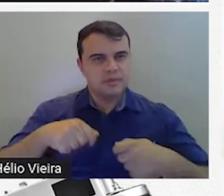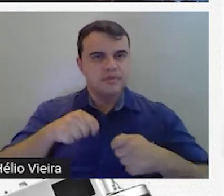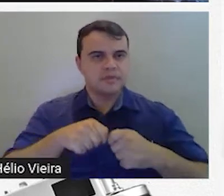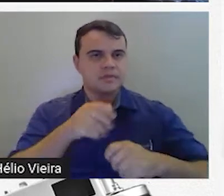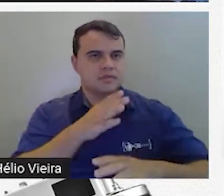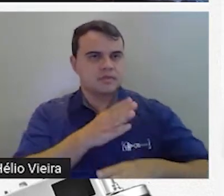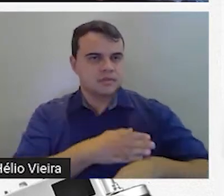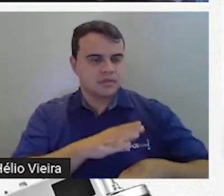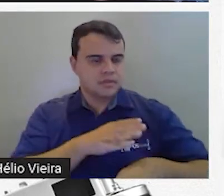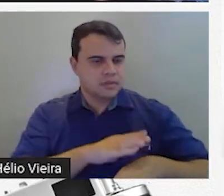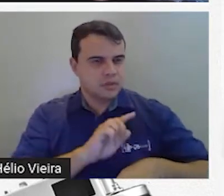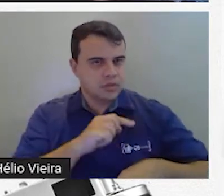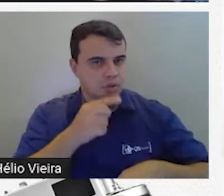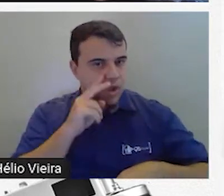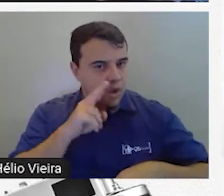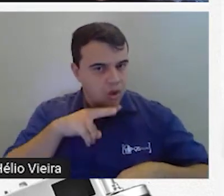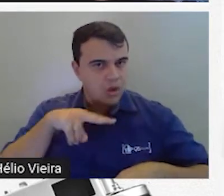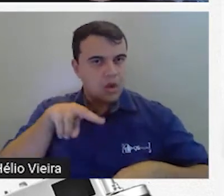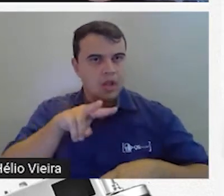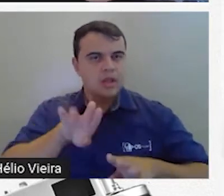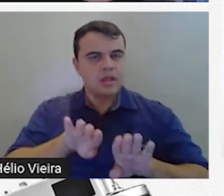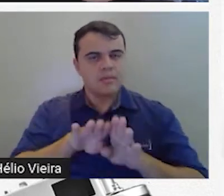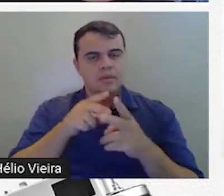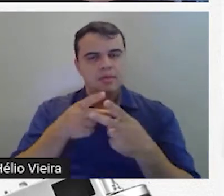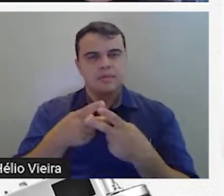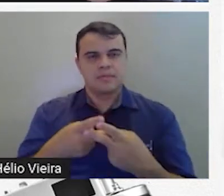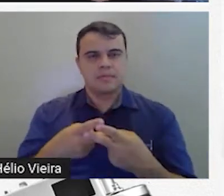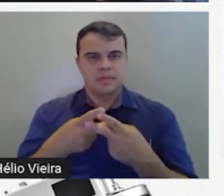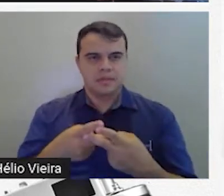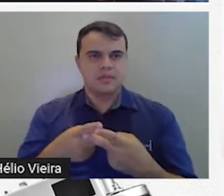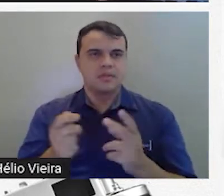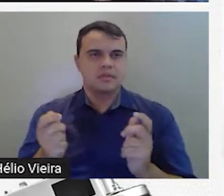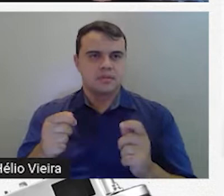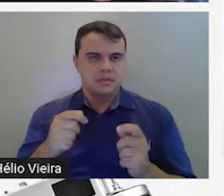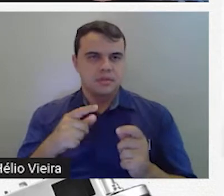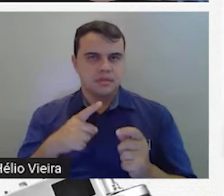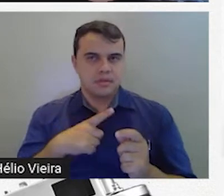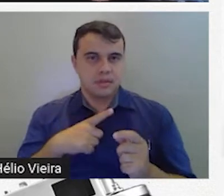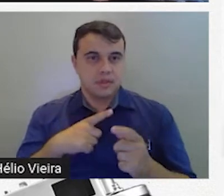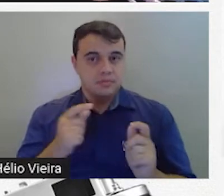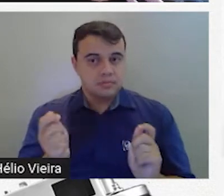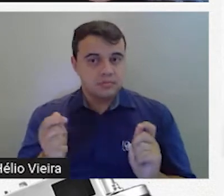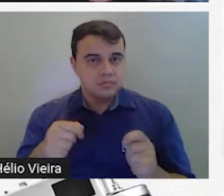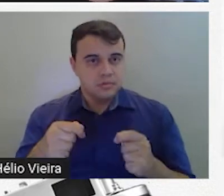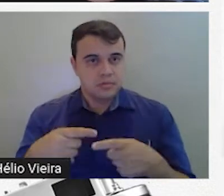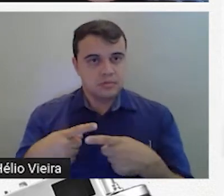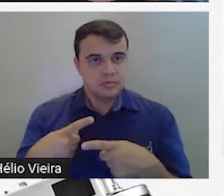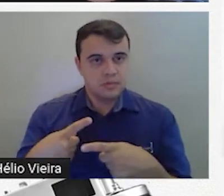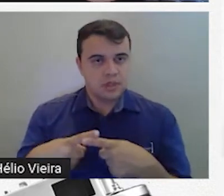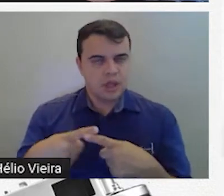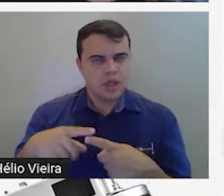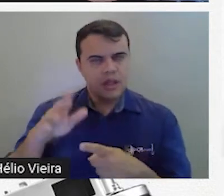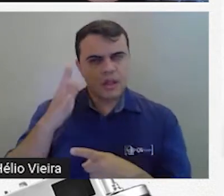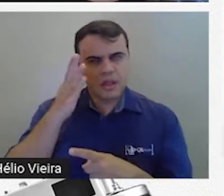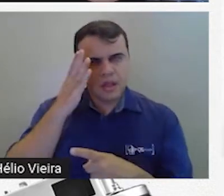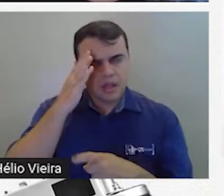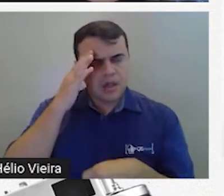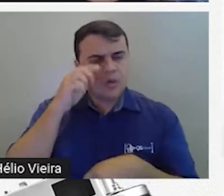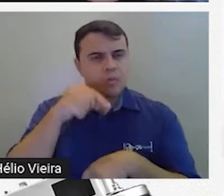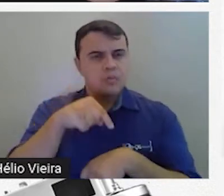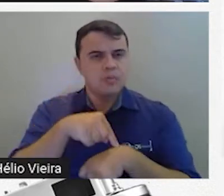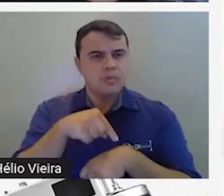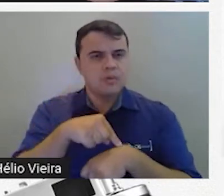exercitar tanto o nosso olhar como também a paciência, para que possa entender um momento